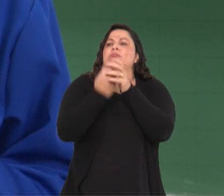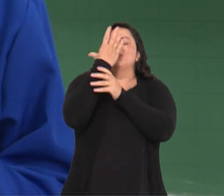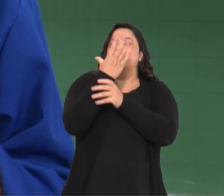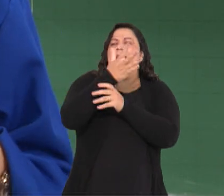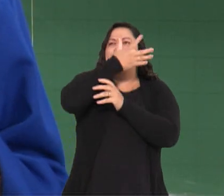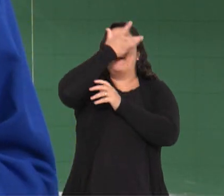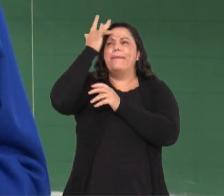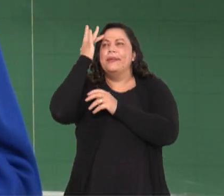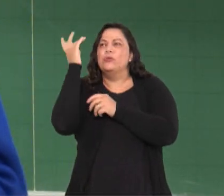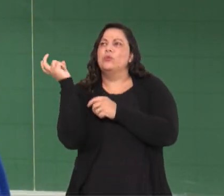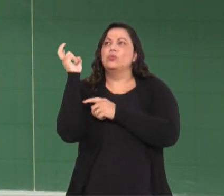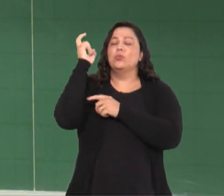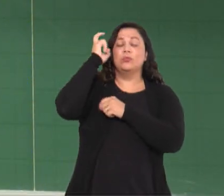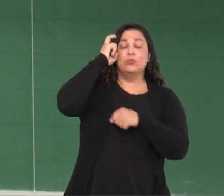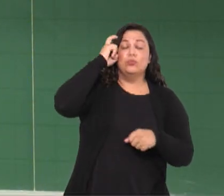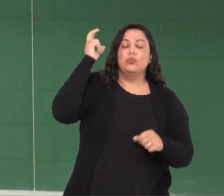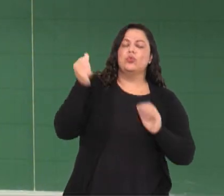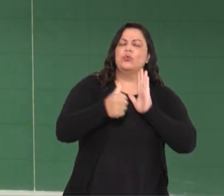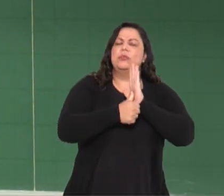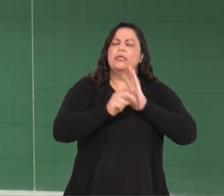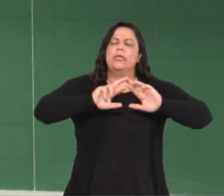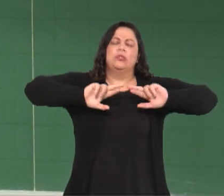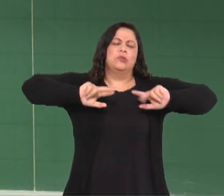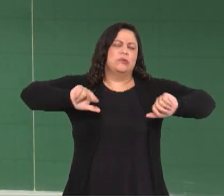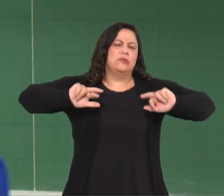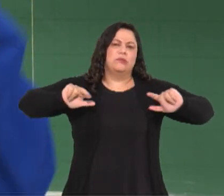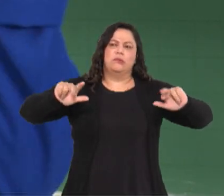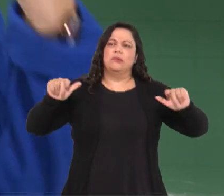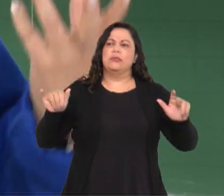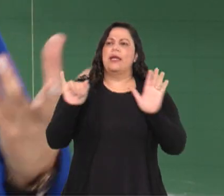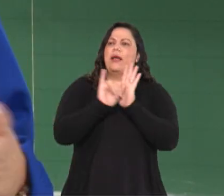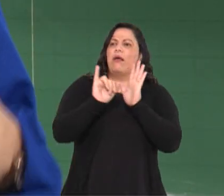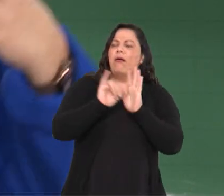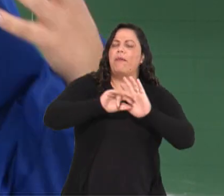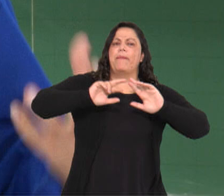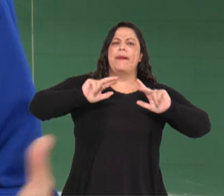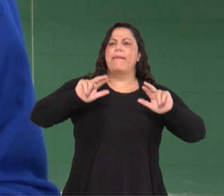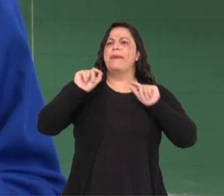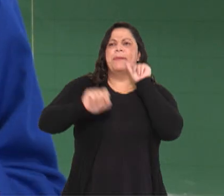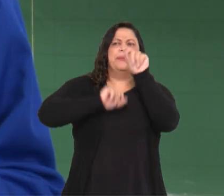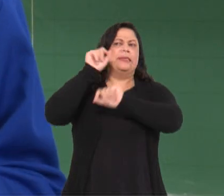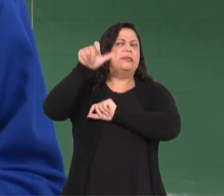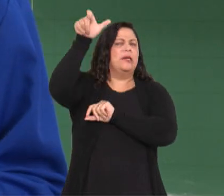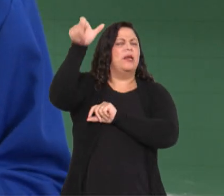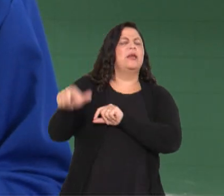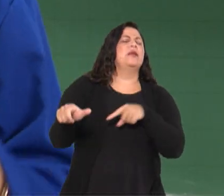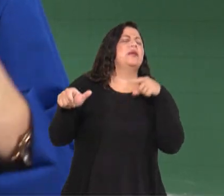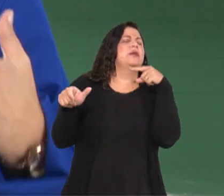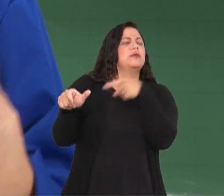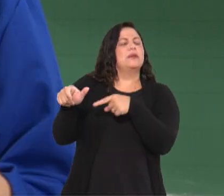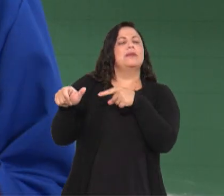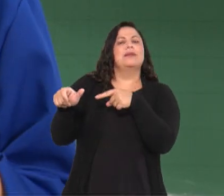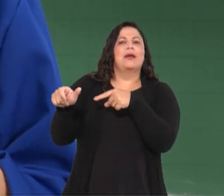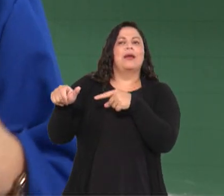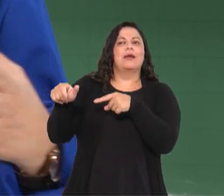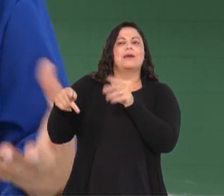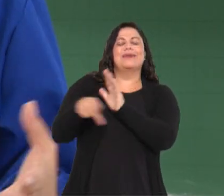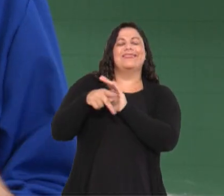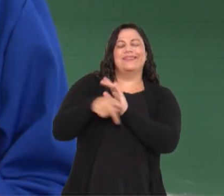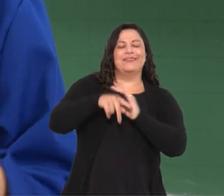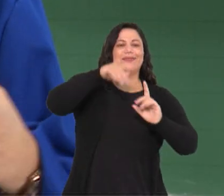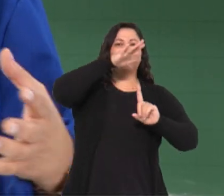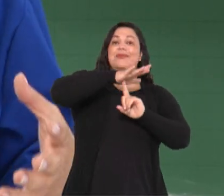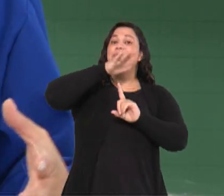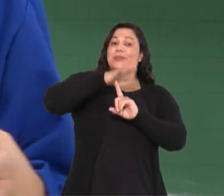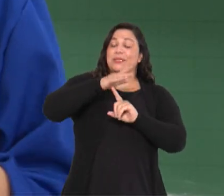do Paraná, pessoas que moram no Paraná, paranaenses, nós pensamos quem é o paranaense, né? Então, e aí nós pensamos na sua